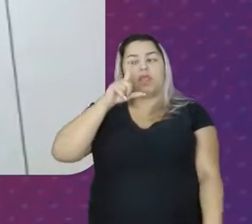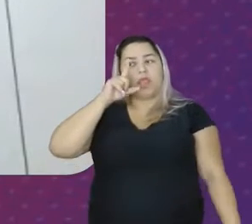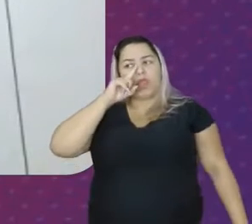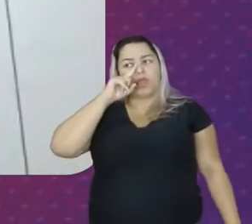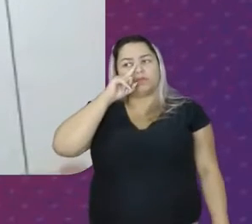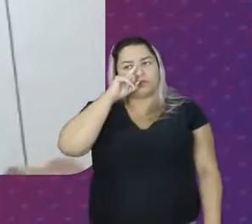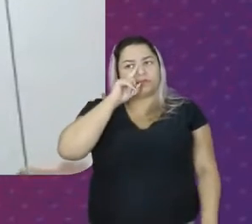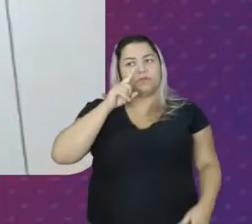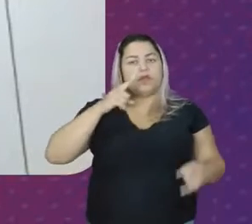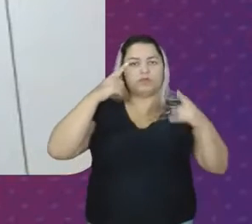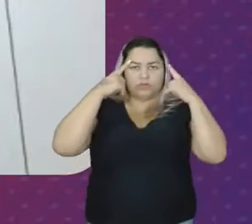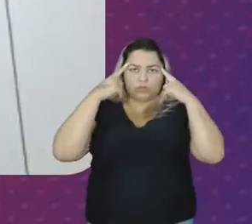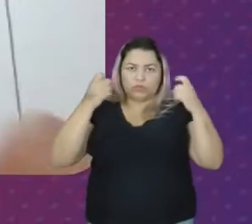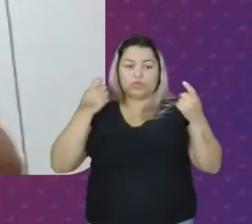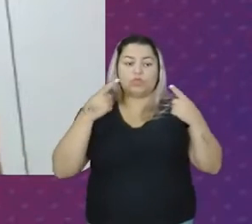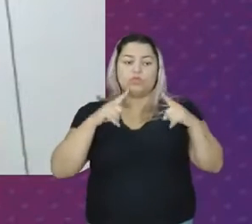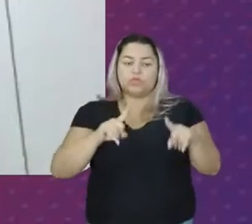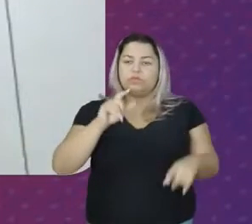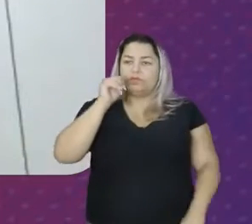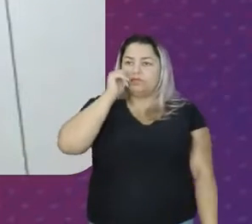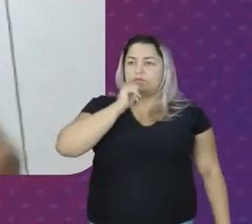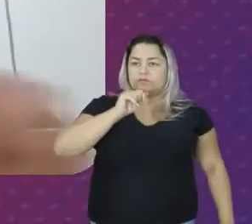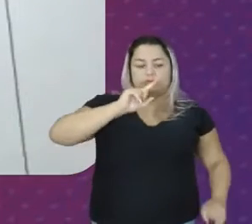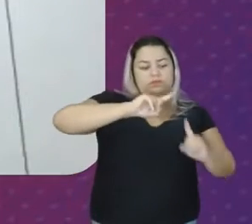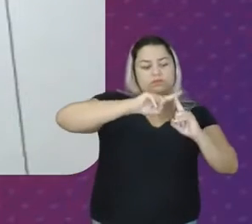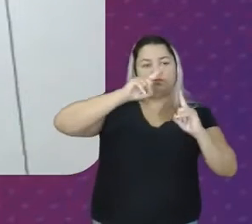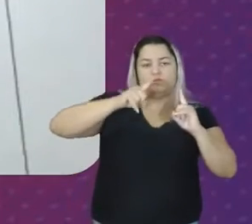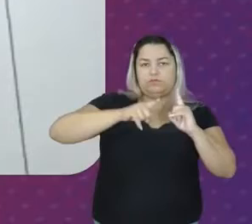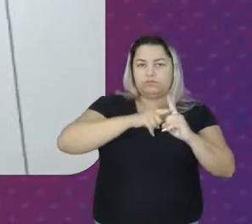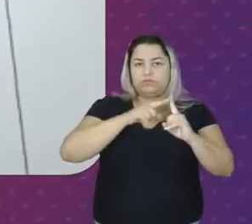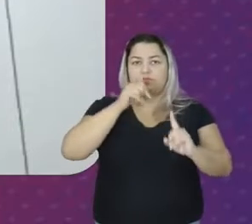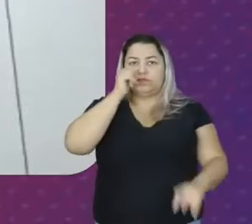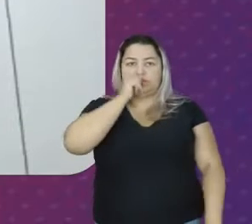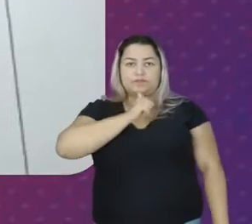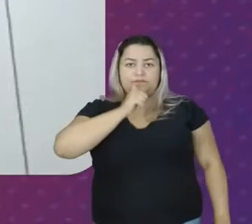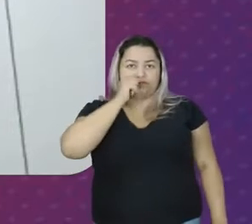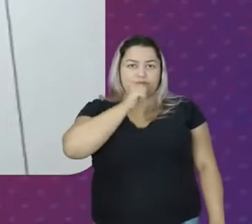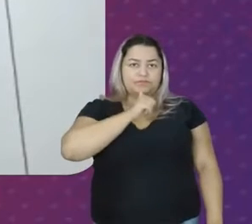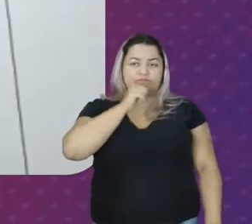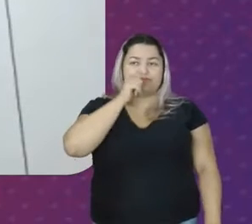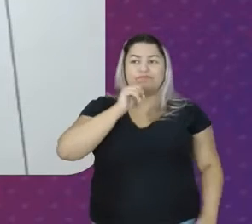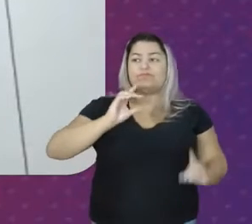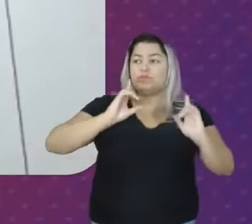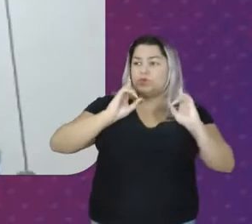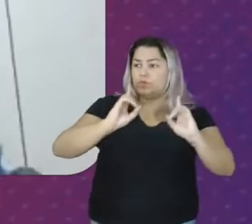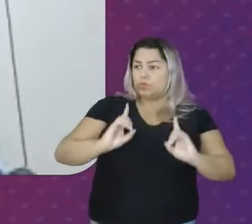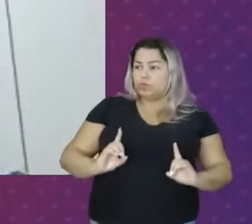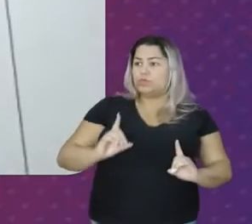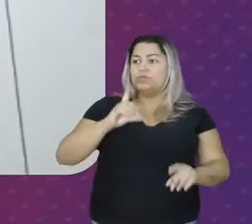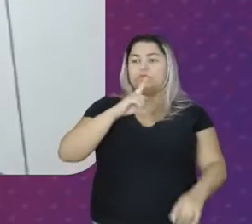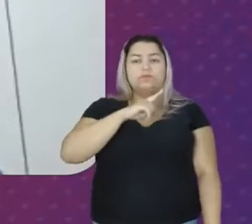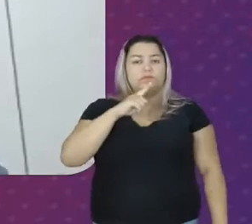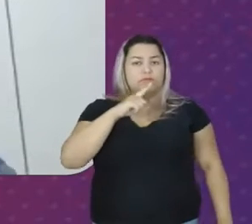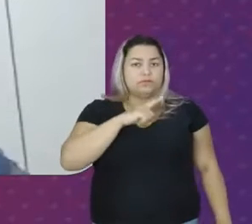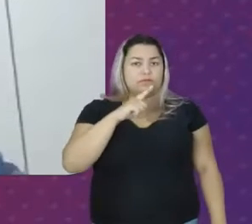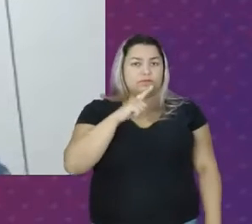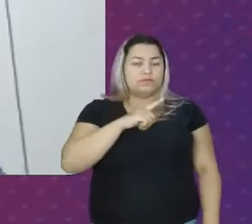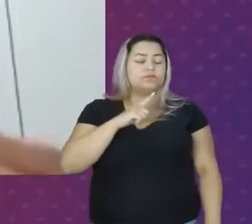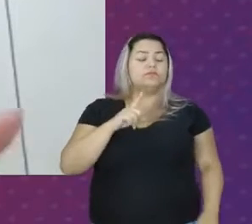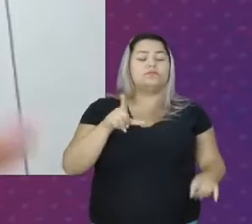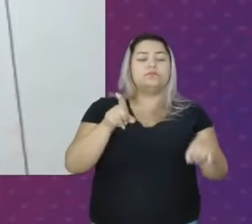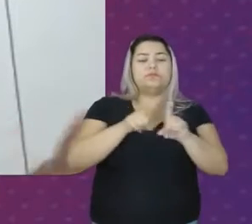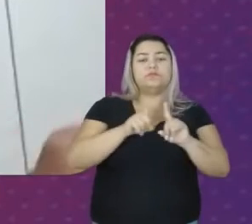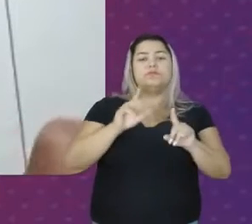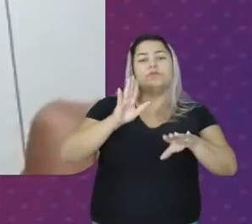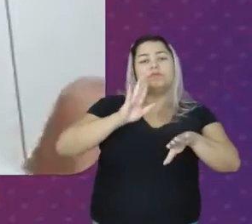a violência for cometida contra mulheres gestantes, mulheres com deficiência, e eu vou pegar aqui também porque